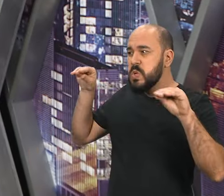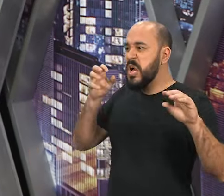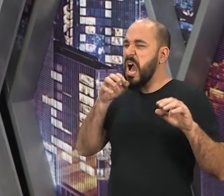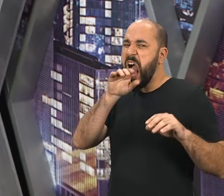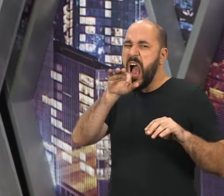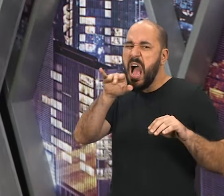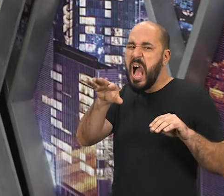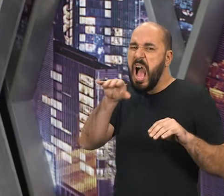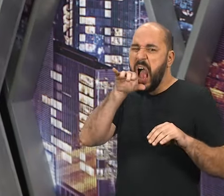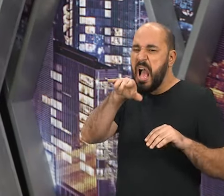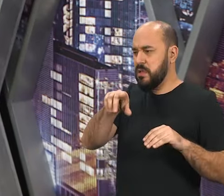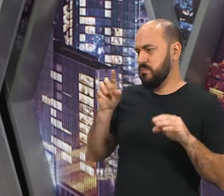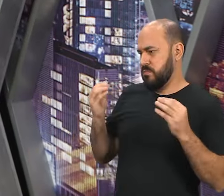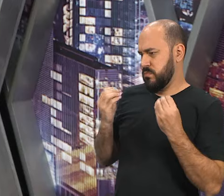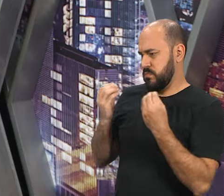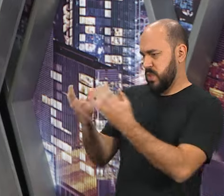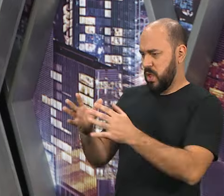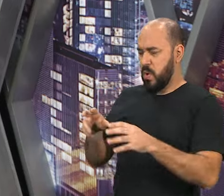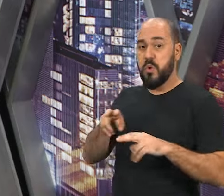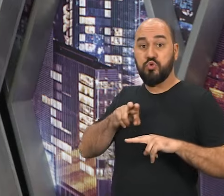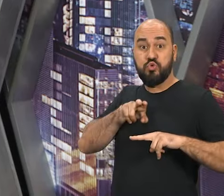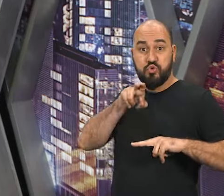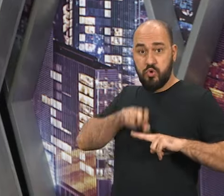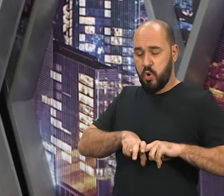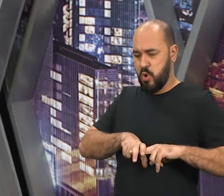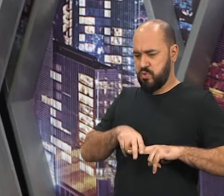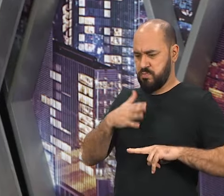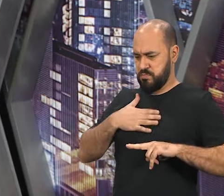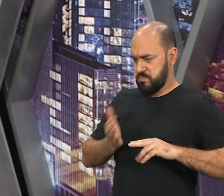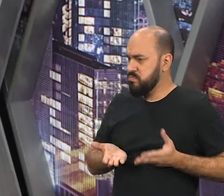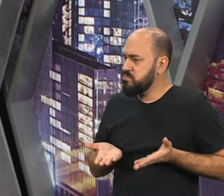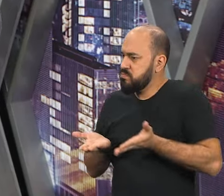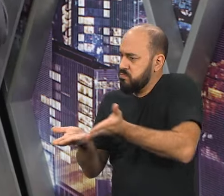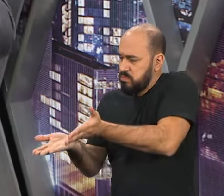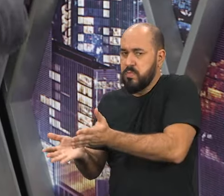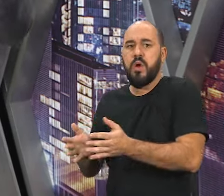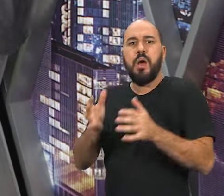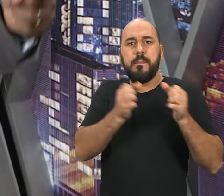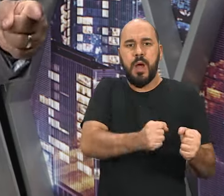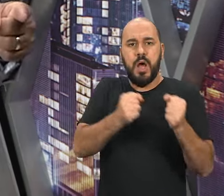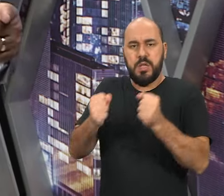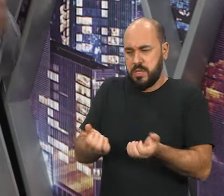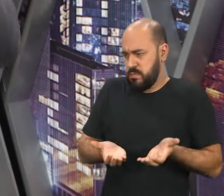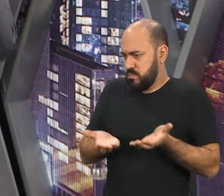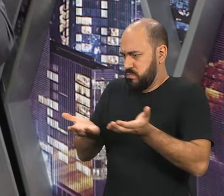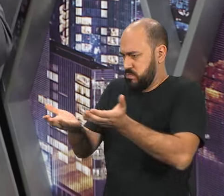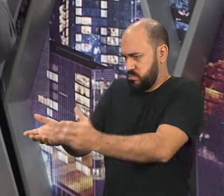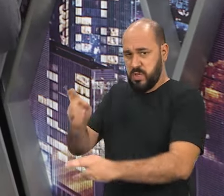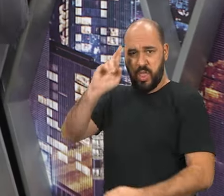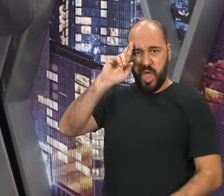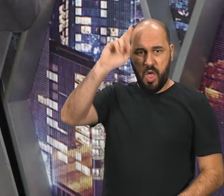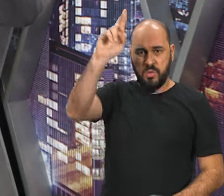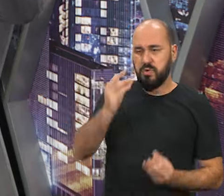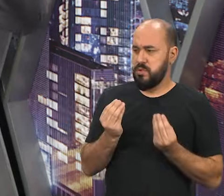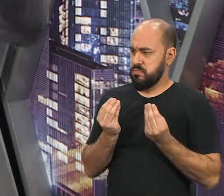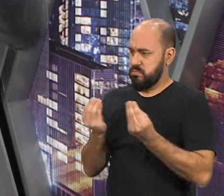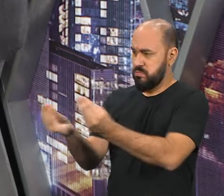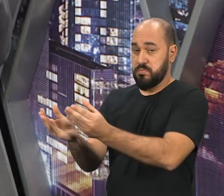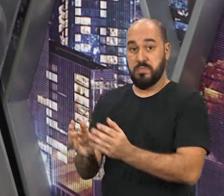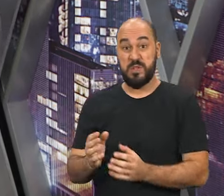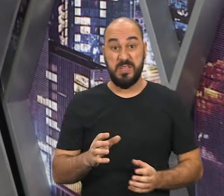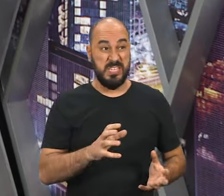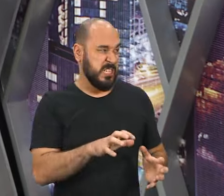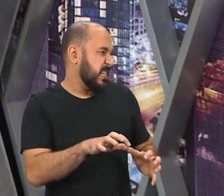poder, o seu trono e grande autoridade. Lembre-se que o dragão aqui simboliza Satanás. Dragão aqui é um